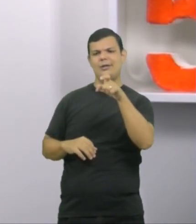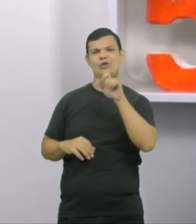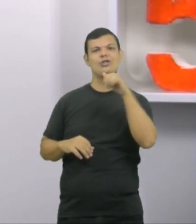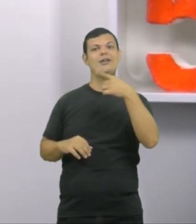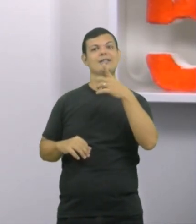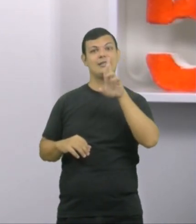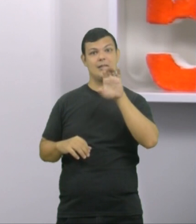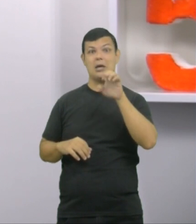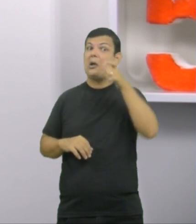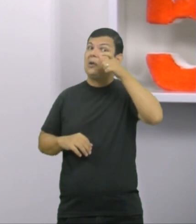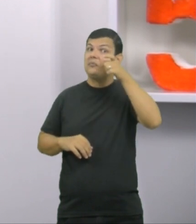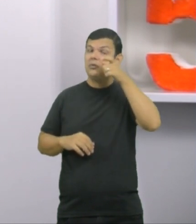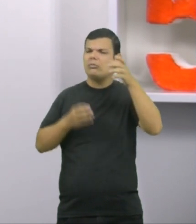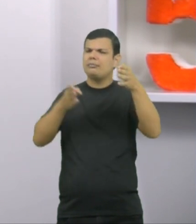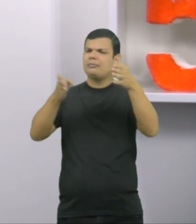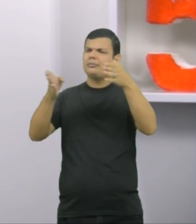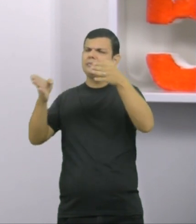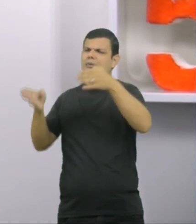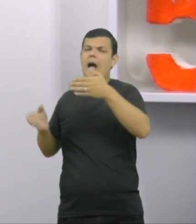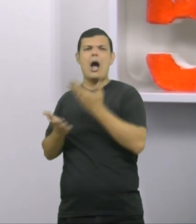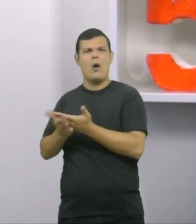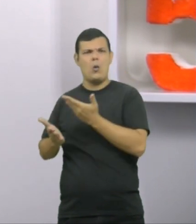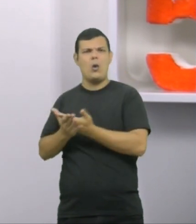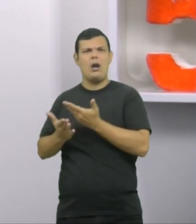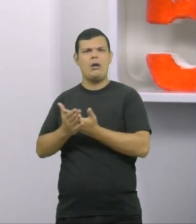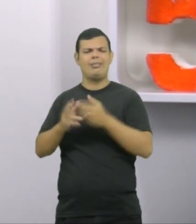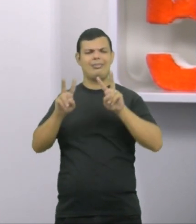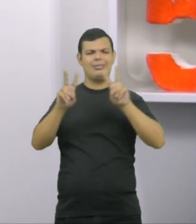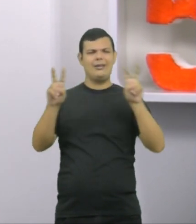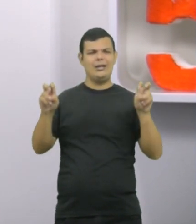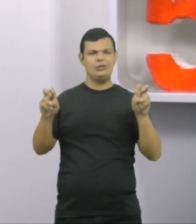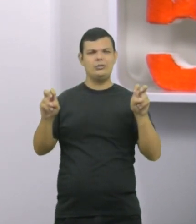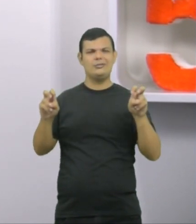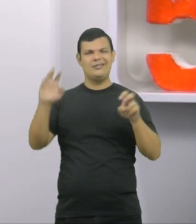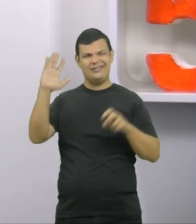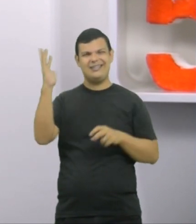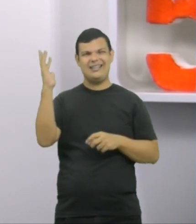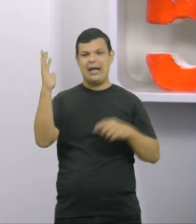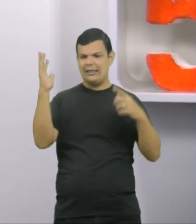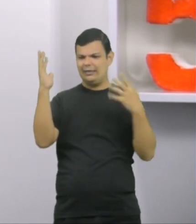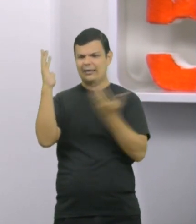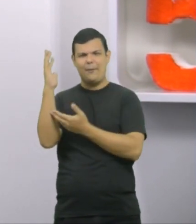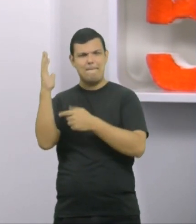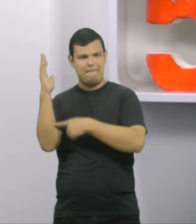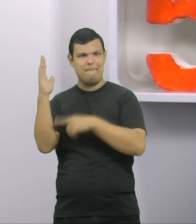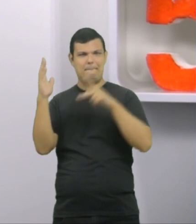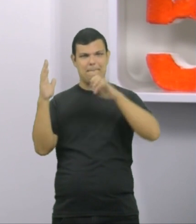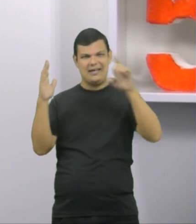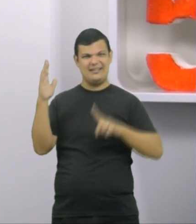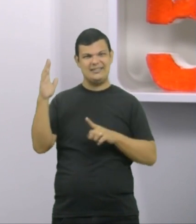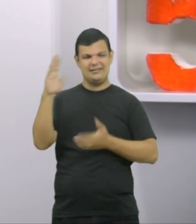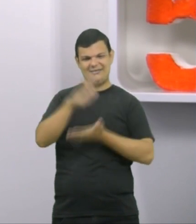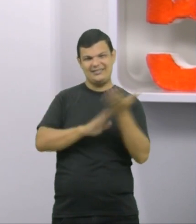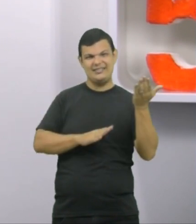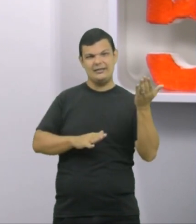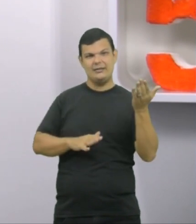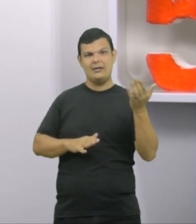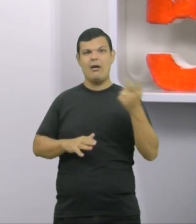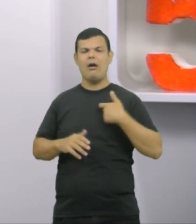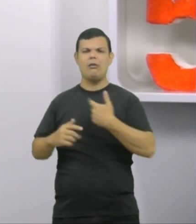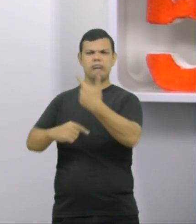Bom, gente, Agatha, muito obrigado por sua participação, tá certo? E olha só, gente, além da participação da Agatha, eu recebi um